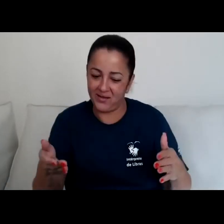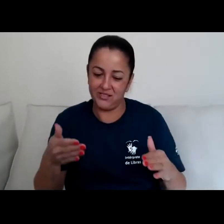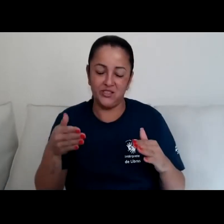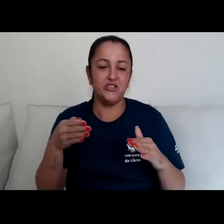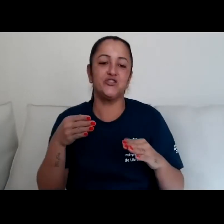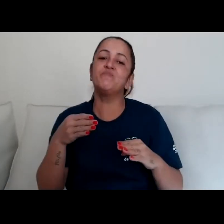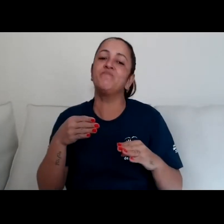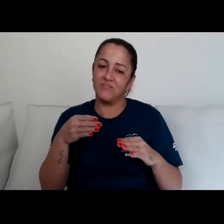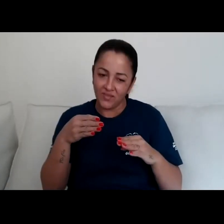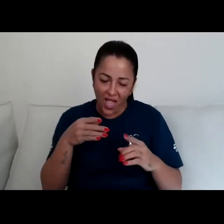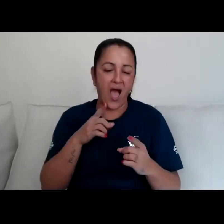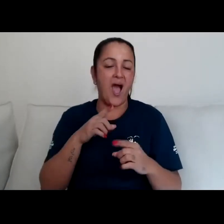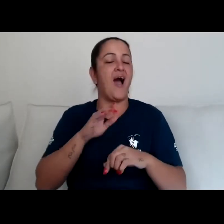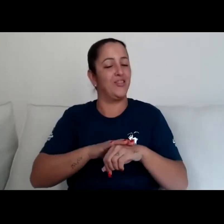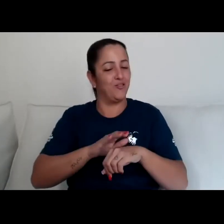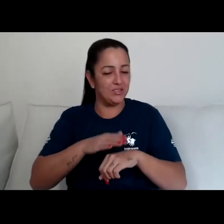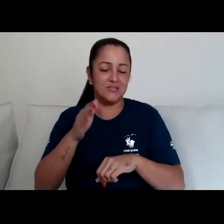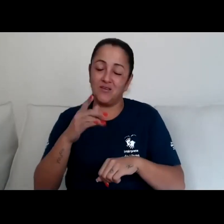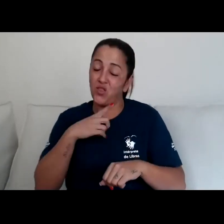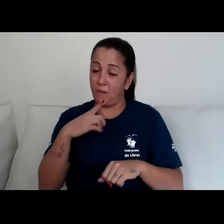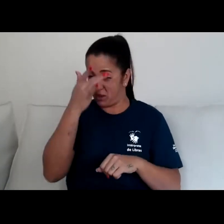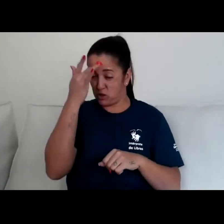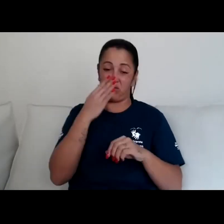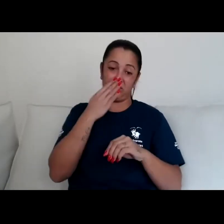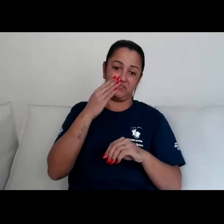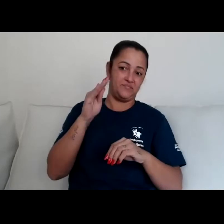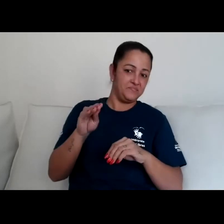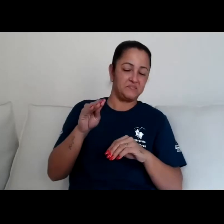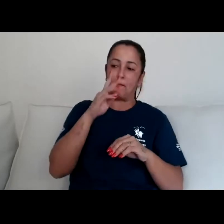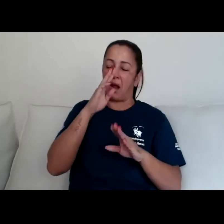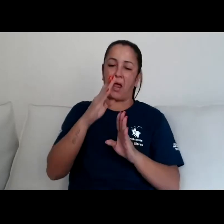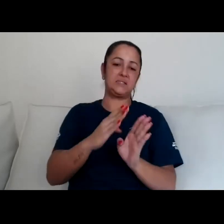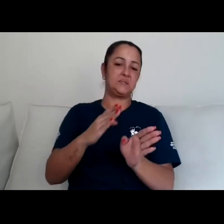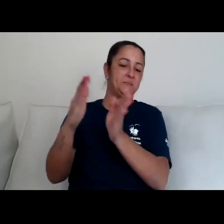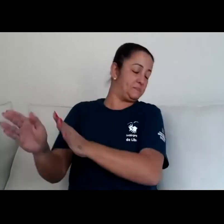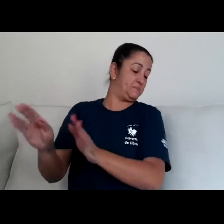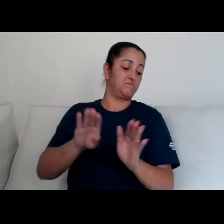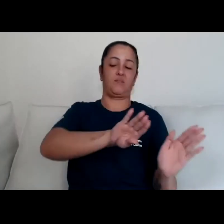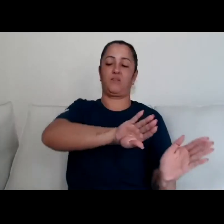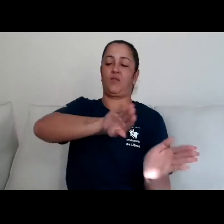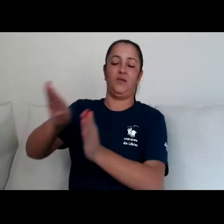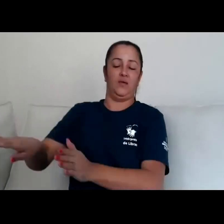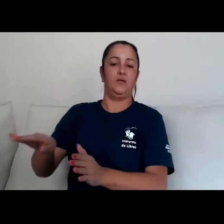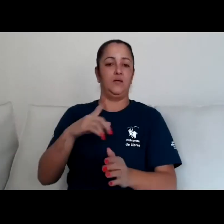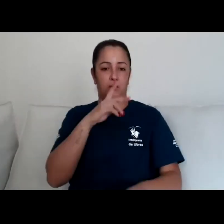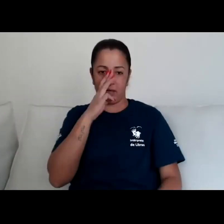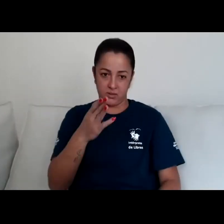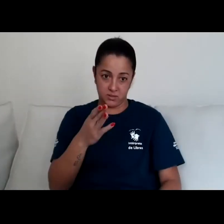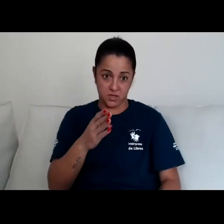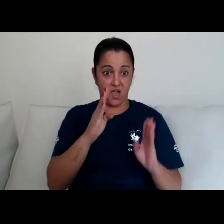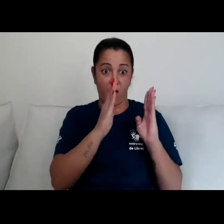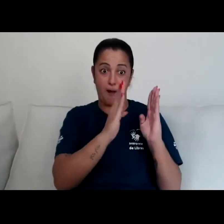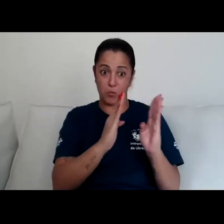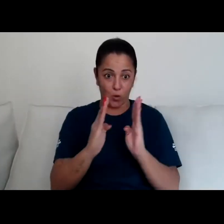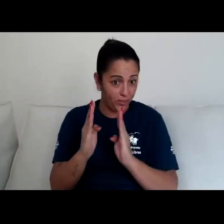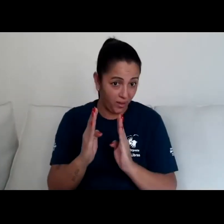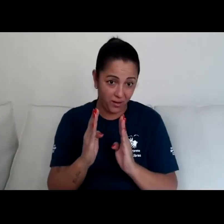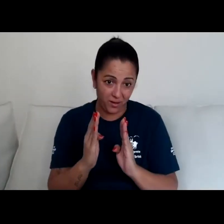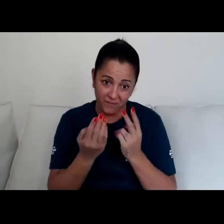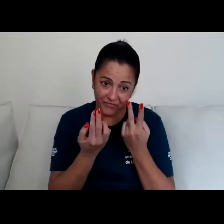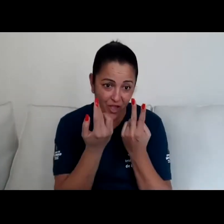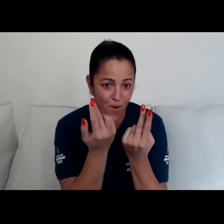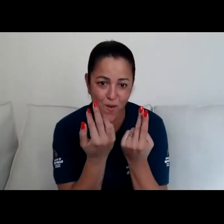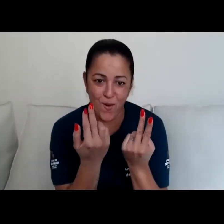são invisibilizadas, são sempre colocadas à margem. E a biblioteca não fugiu dessa